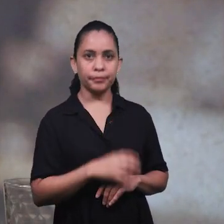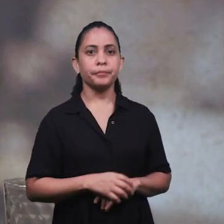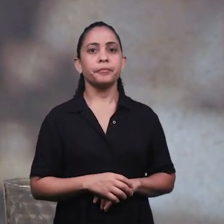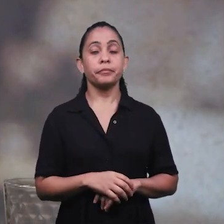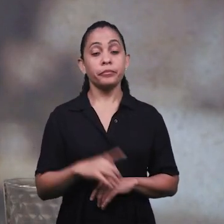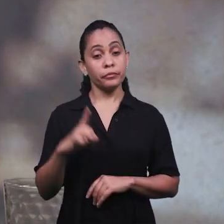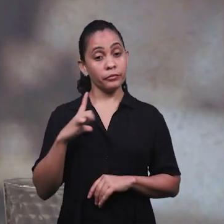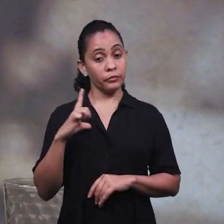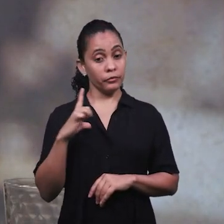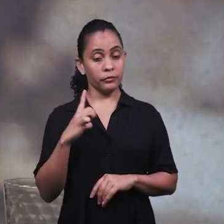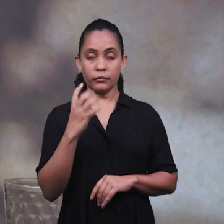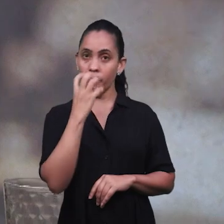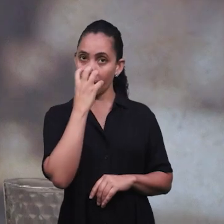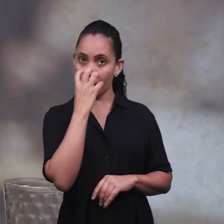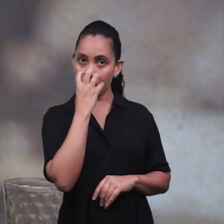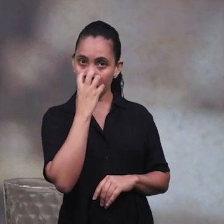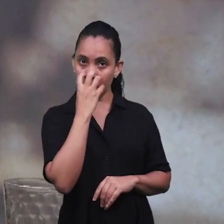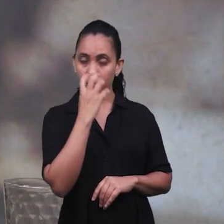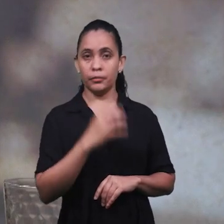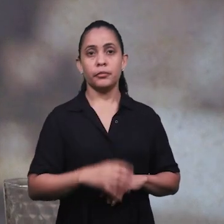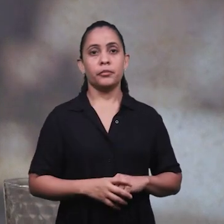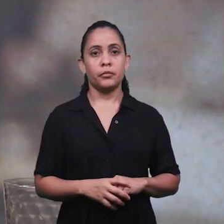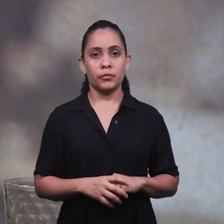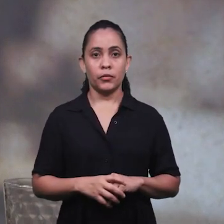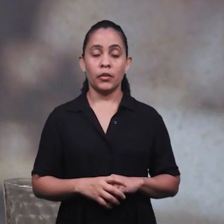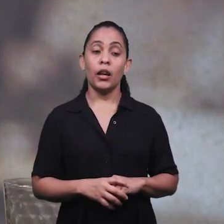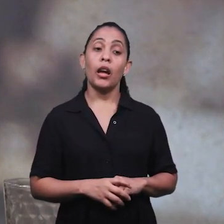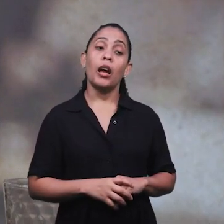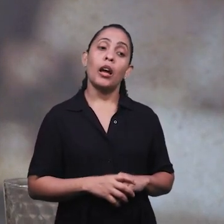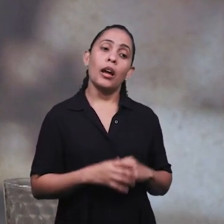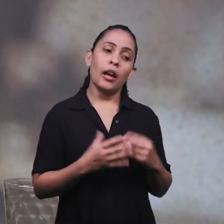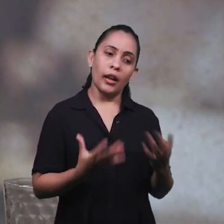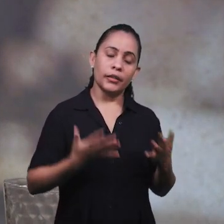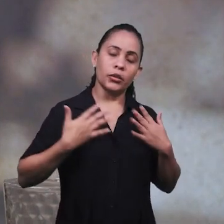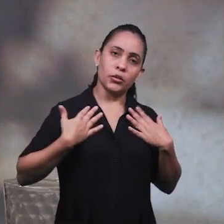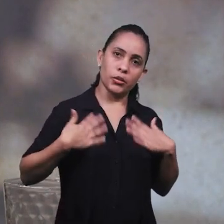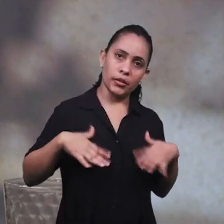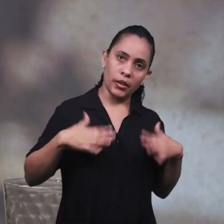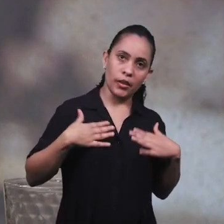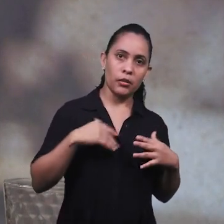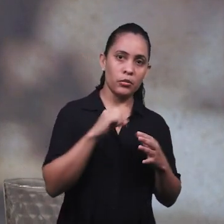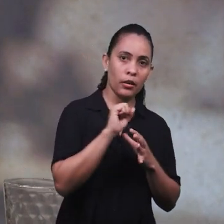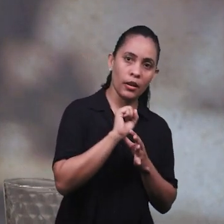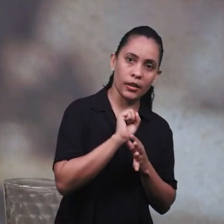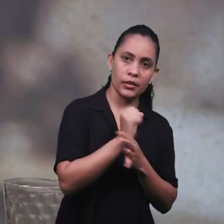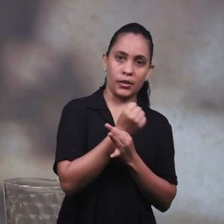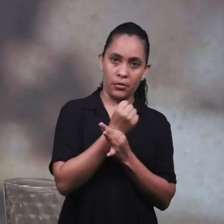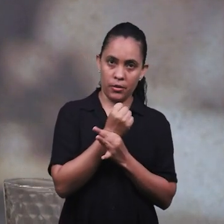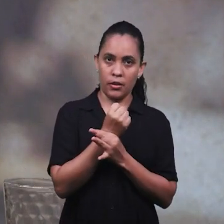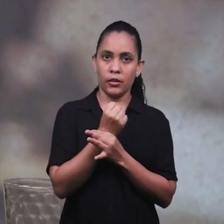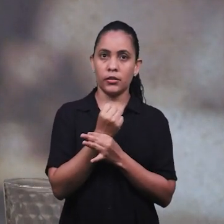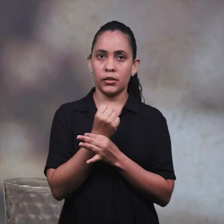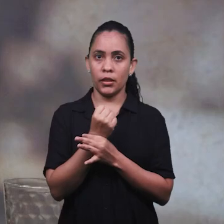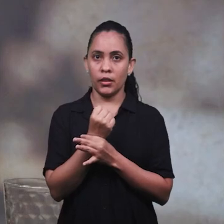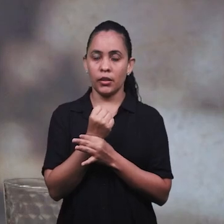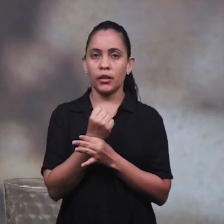ter esses animais não vá de encontro ao sossego, correto, à segurança e